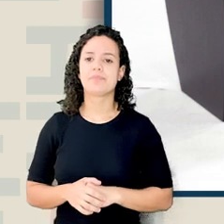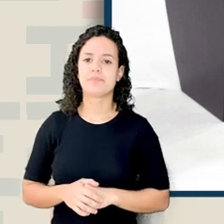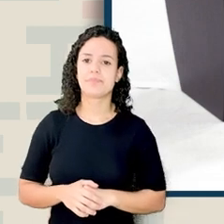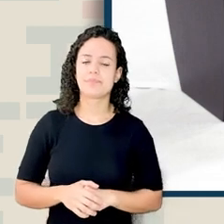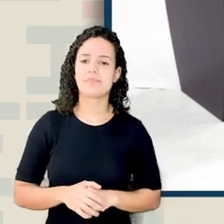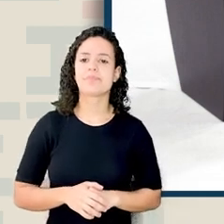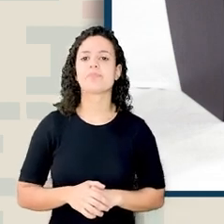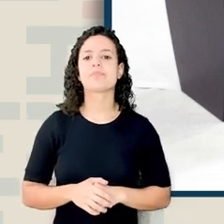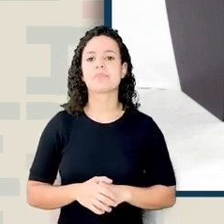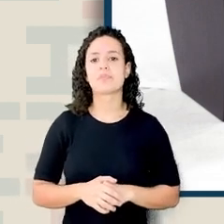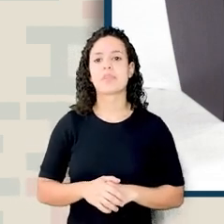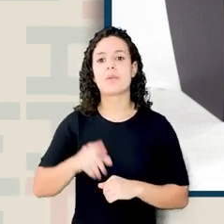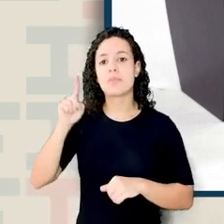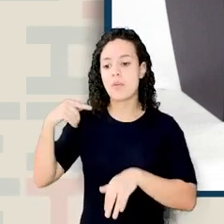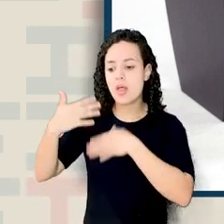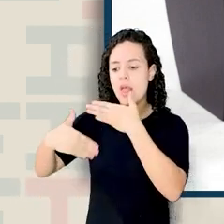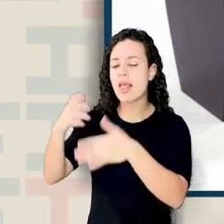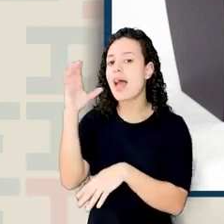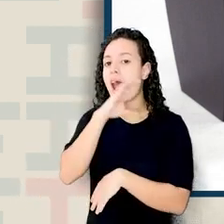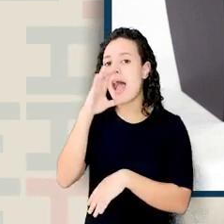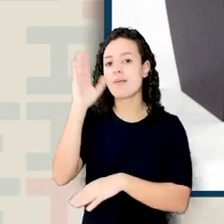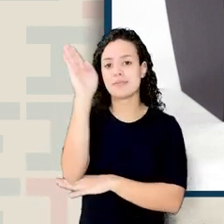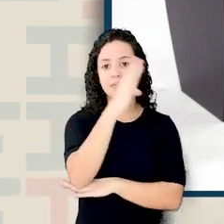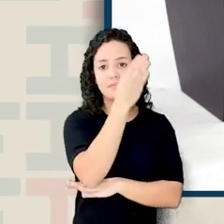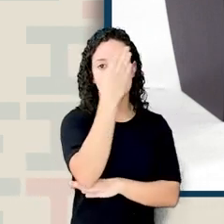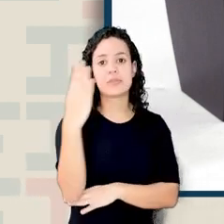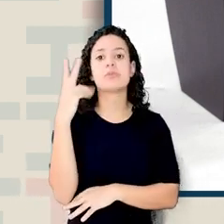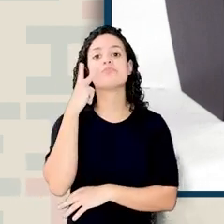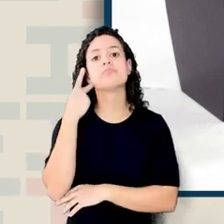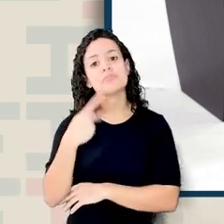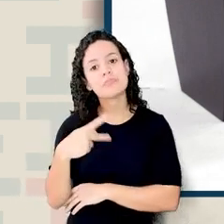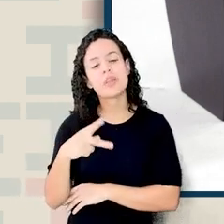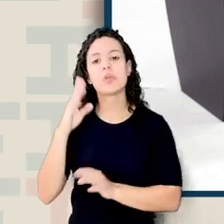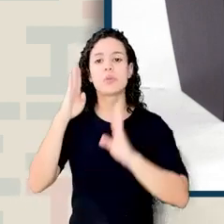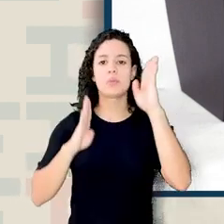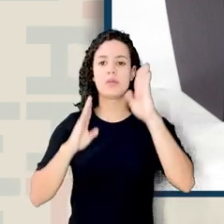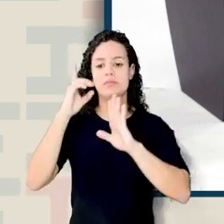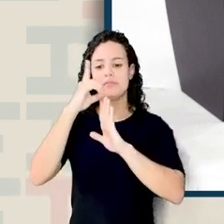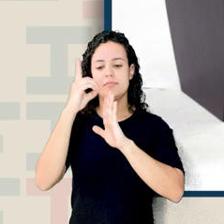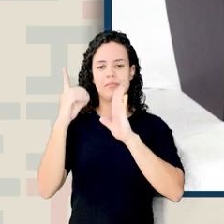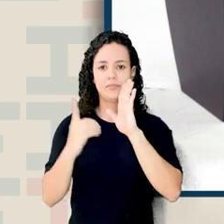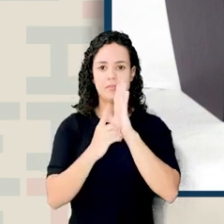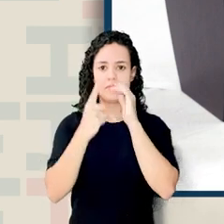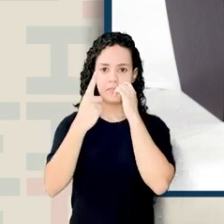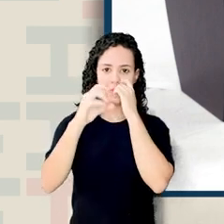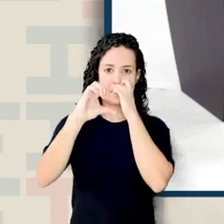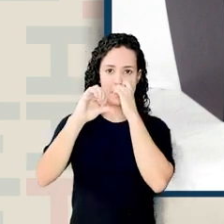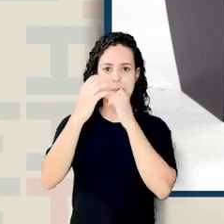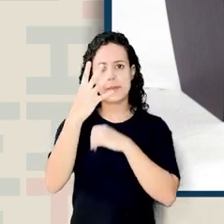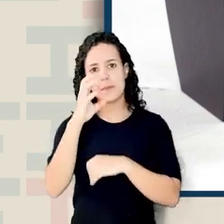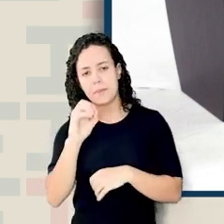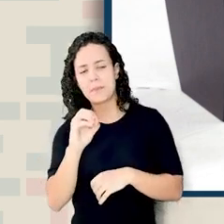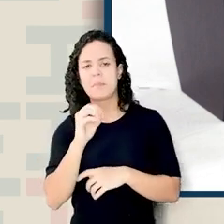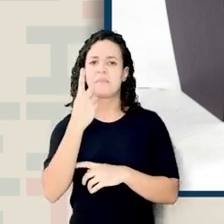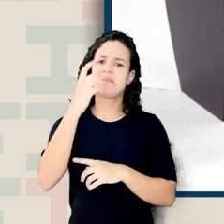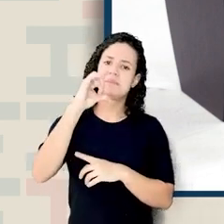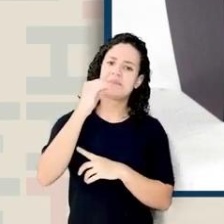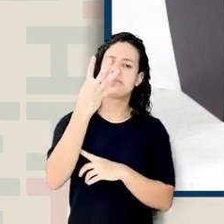dessa perspectiva de andamento acelerado no maracatu cearense no período da década de 1940, 45.